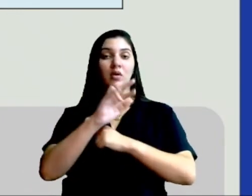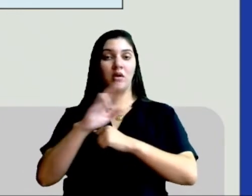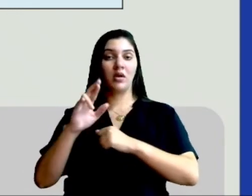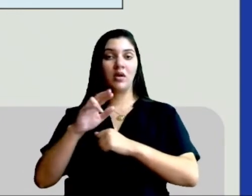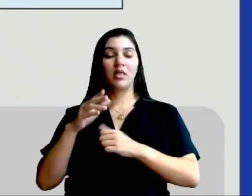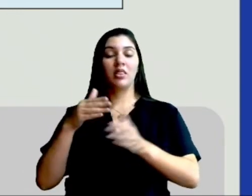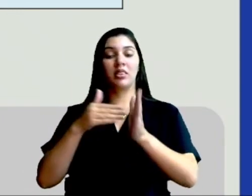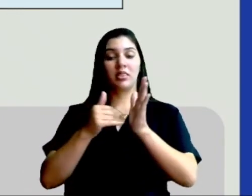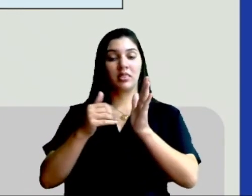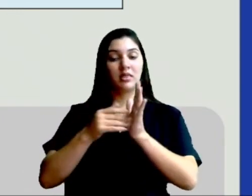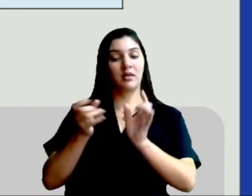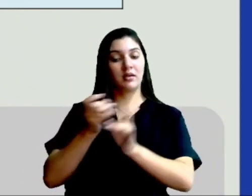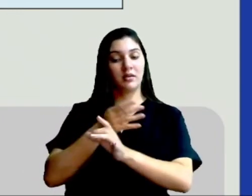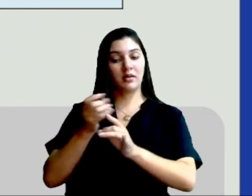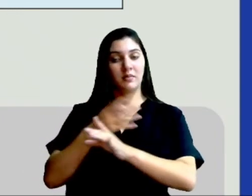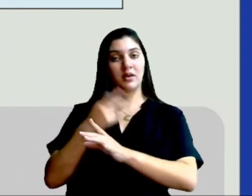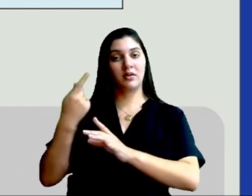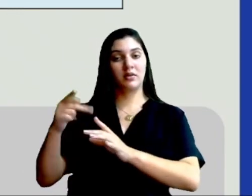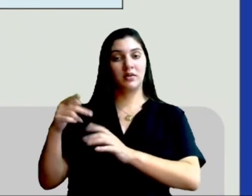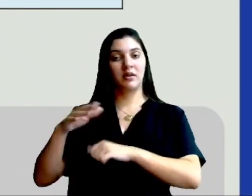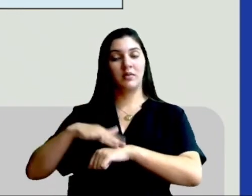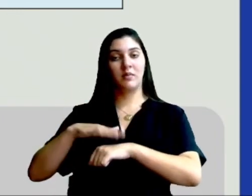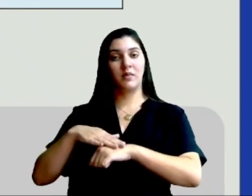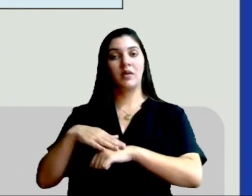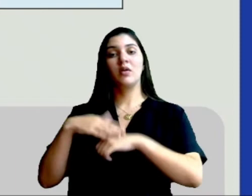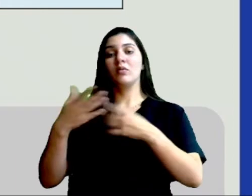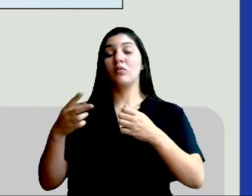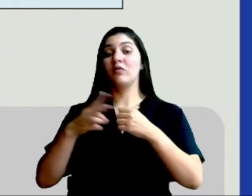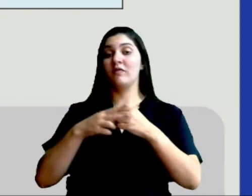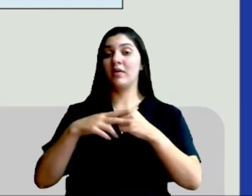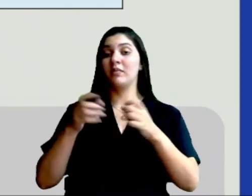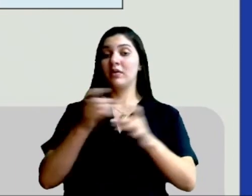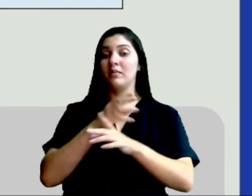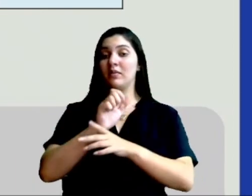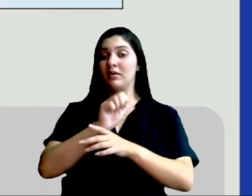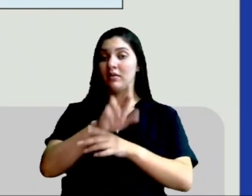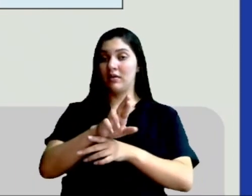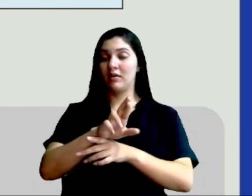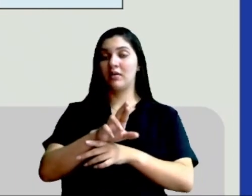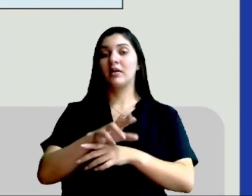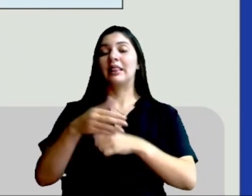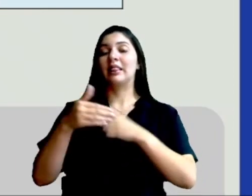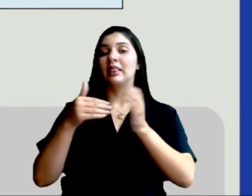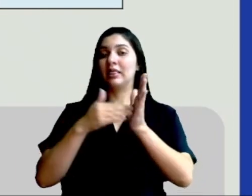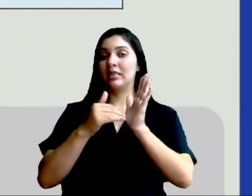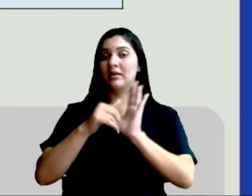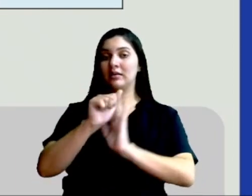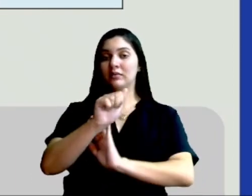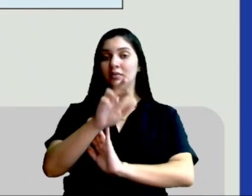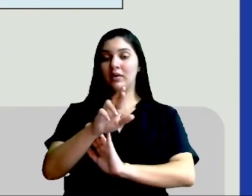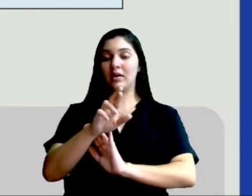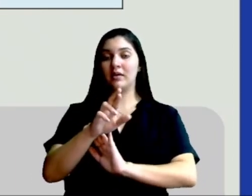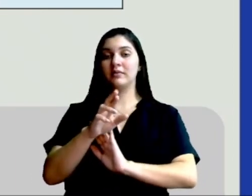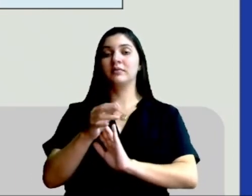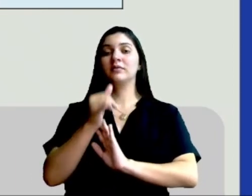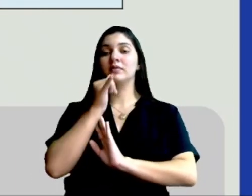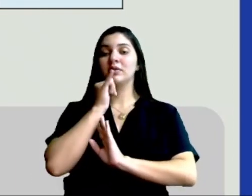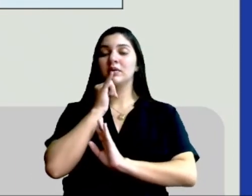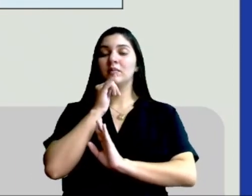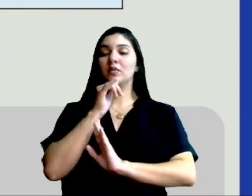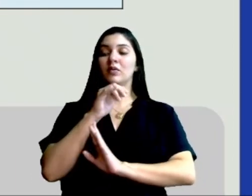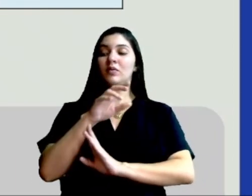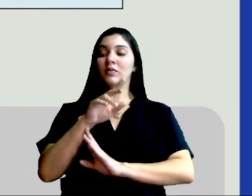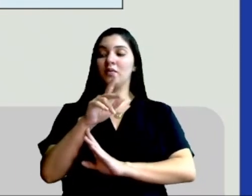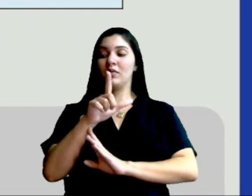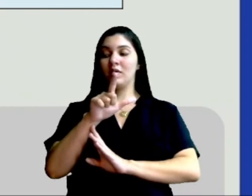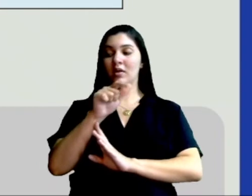a gente tira a terminação do verbo, nesse caso são os verbos terminados em AR, A gente tira o AR ó, do verbo lhamar.